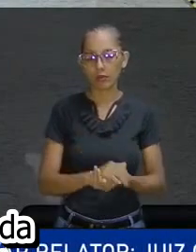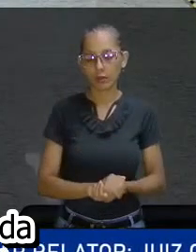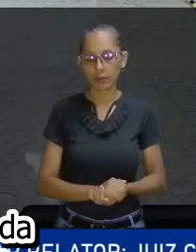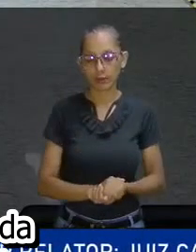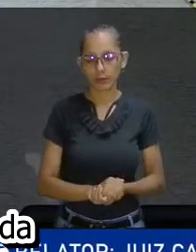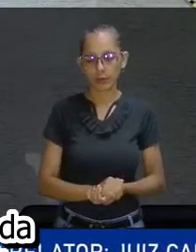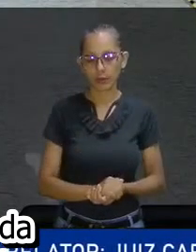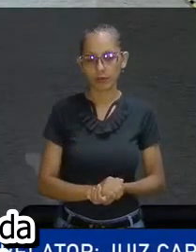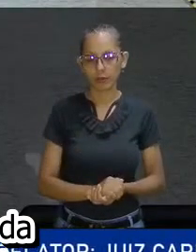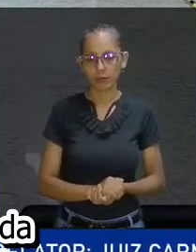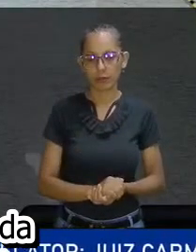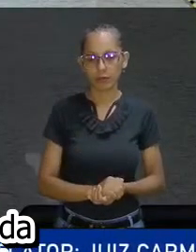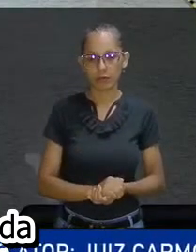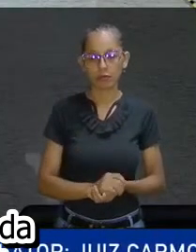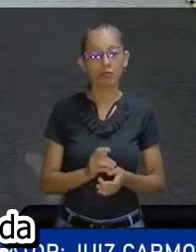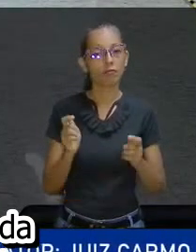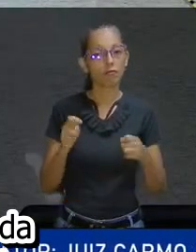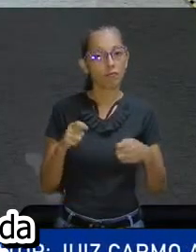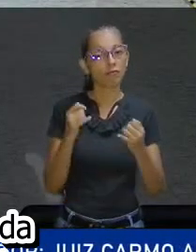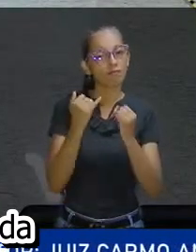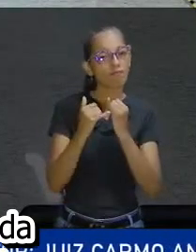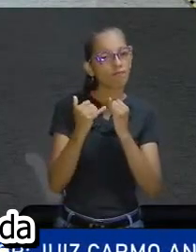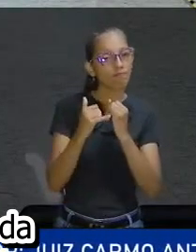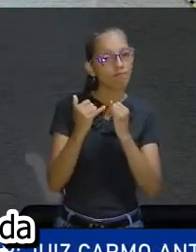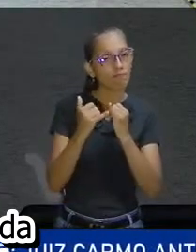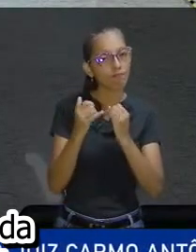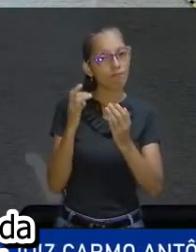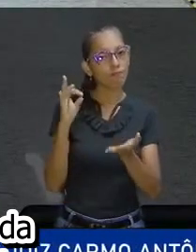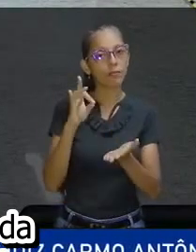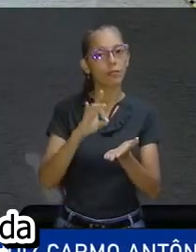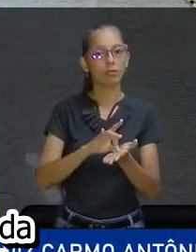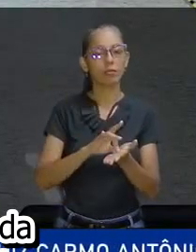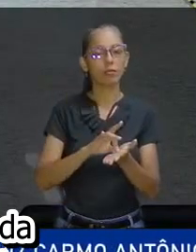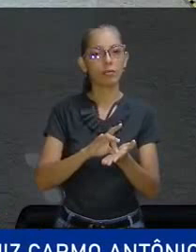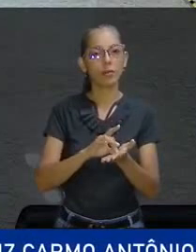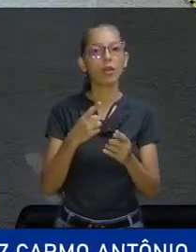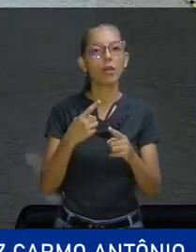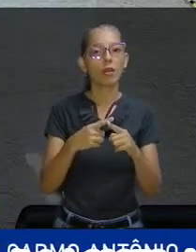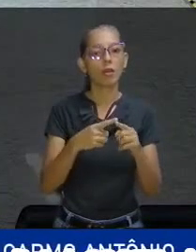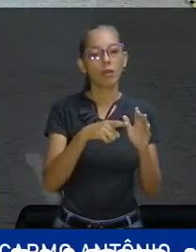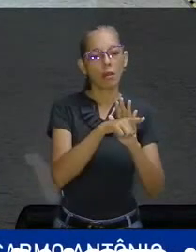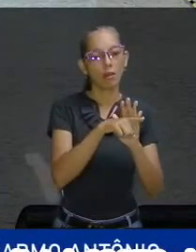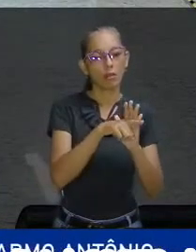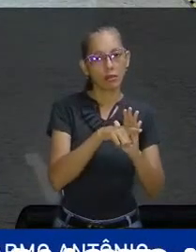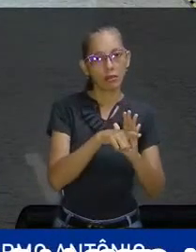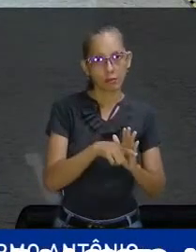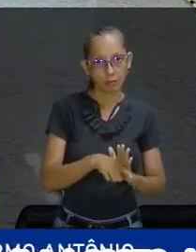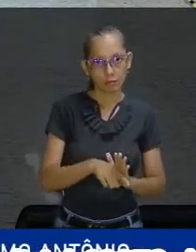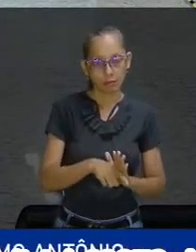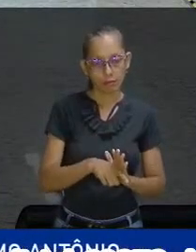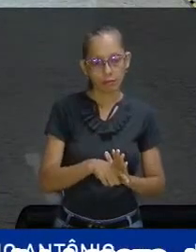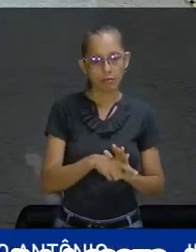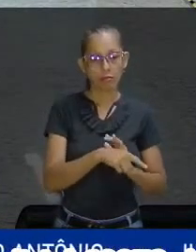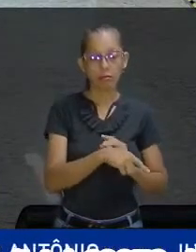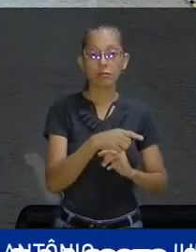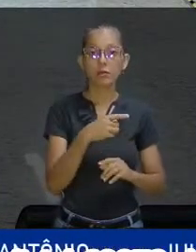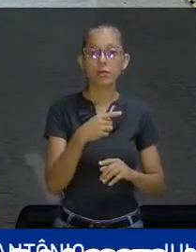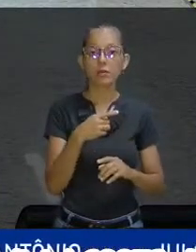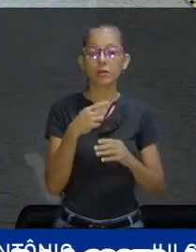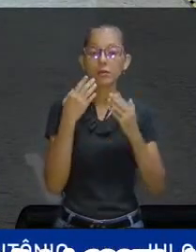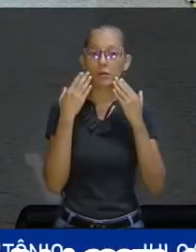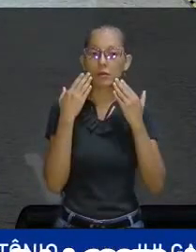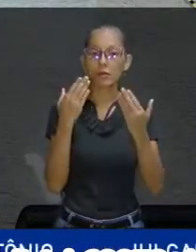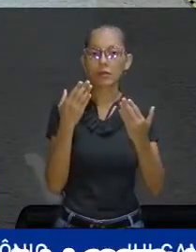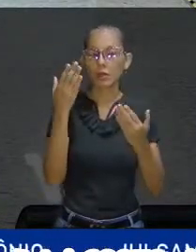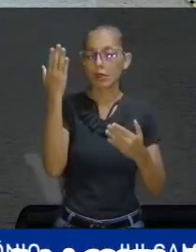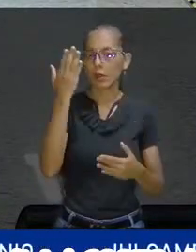de meio garantidor da autenticidade das evidências coletadas e examinadas. No caso, os elementos comprobatórios